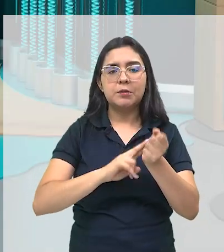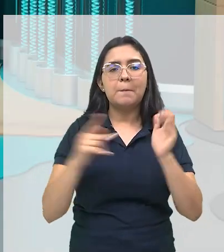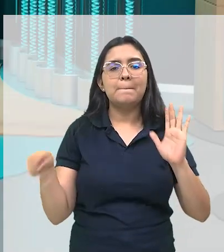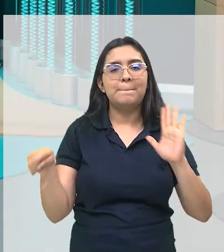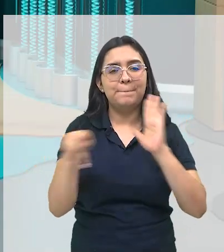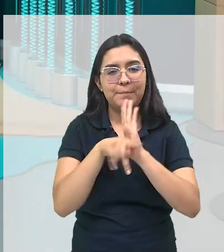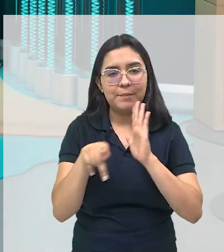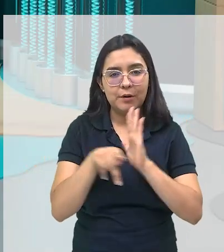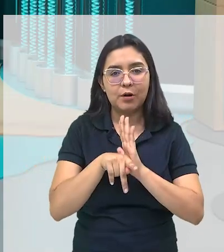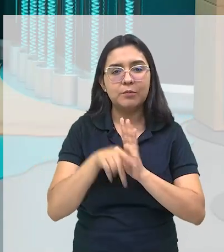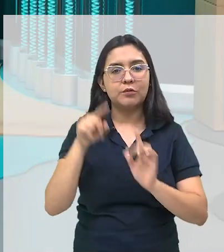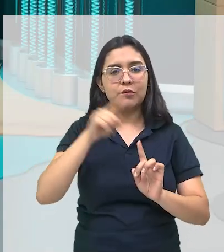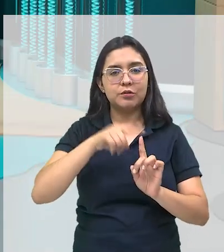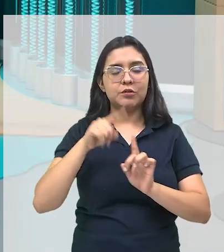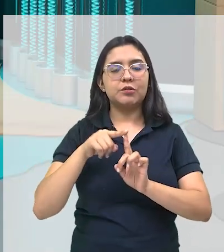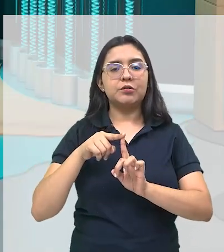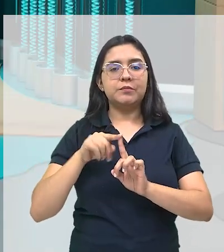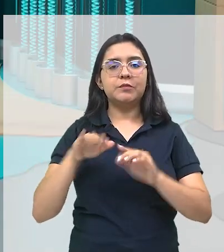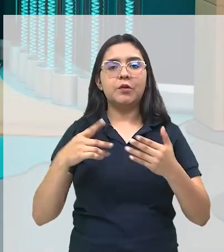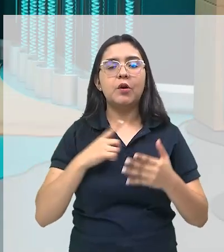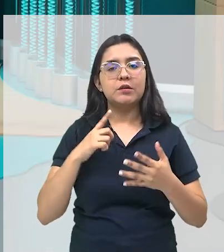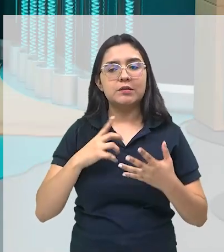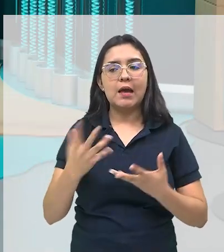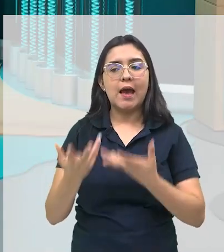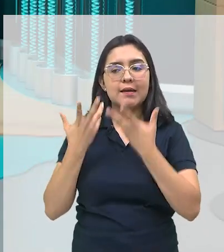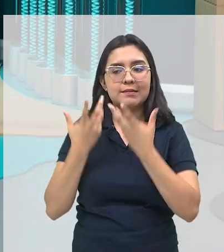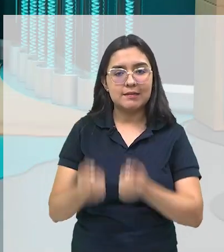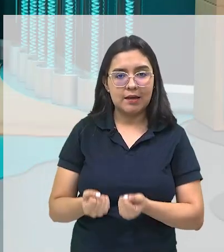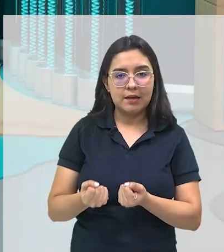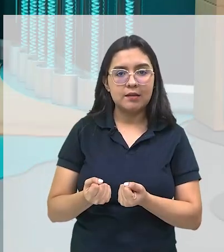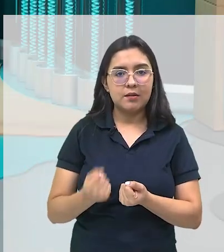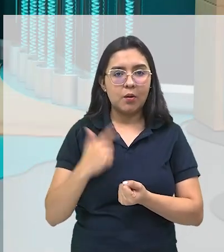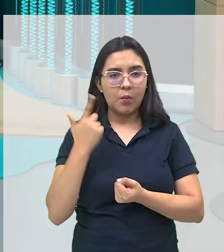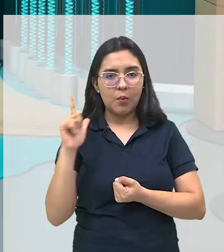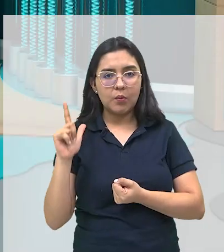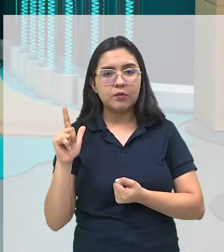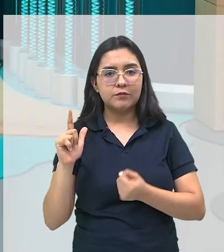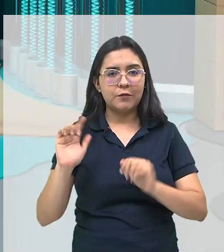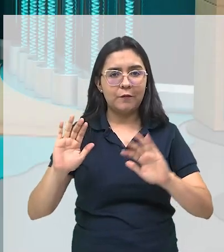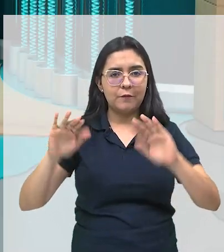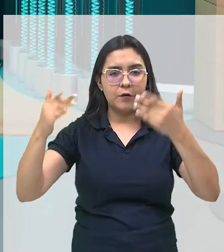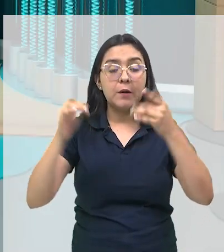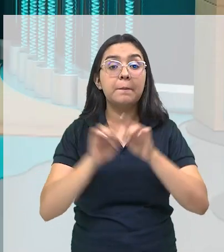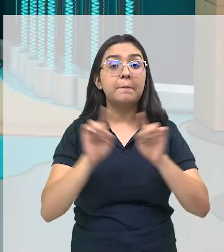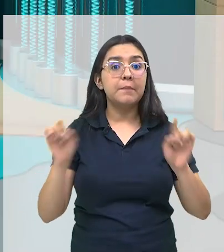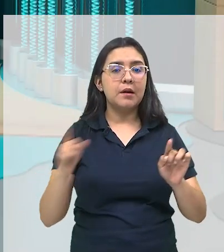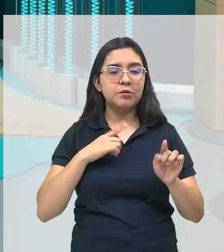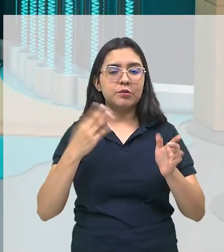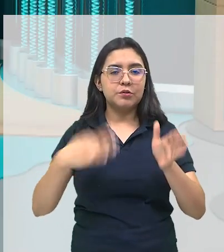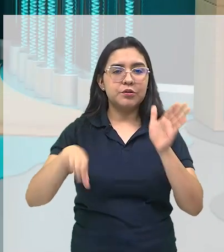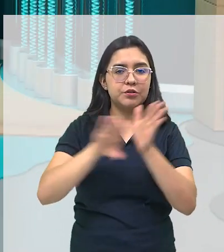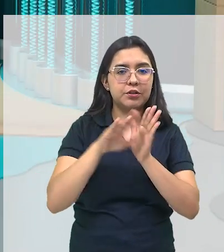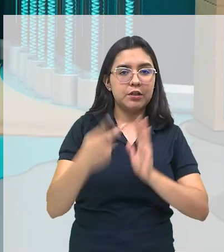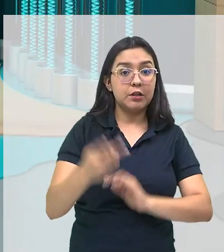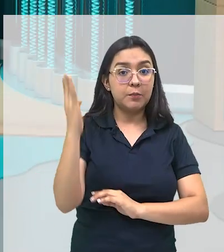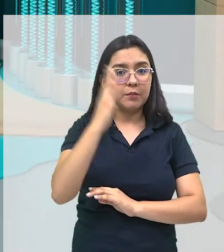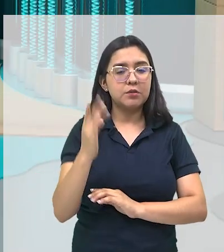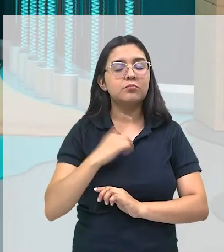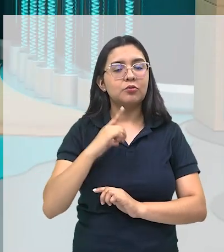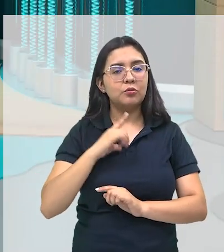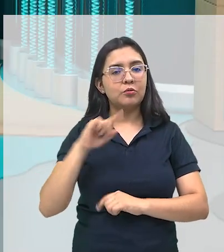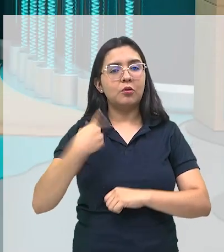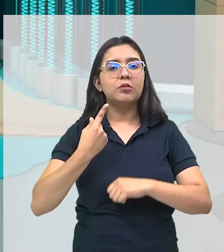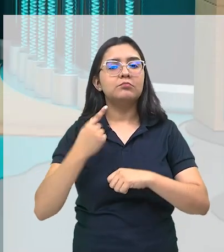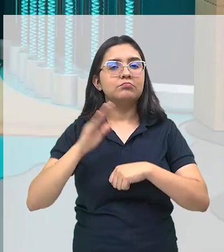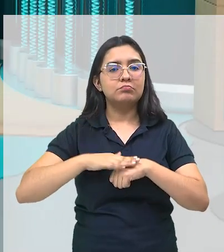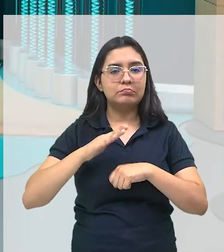próprio, né? A gente aceita as coisas dos nossos irmãos latinos, mas aí quando chega aqui no Brasil, a gente faz